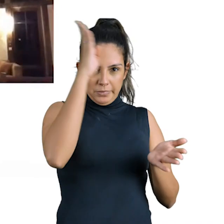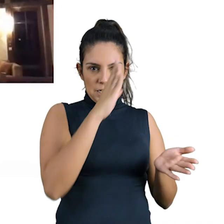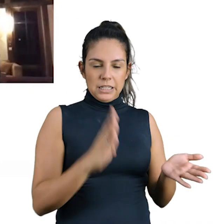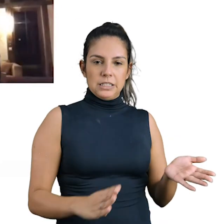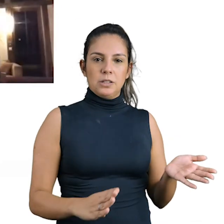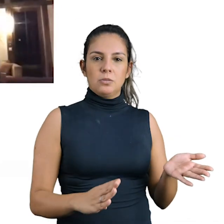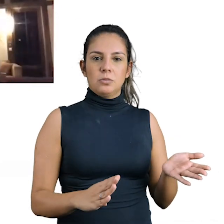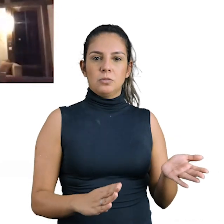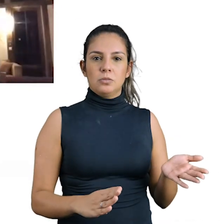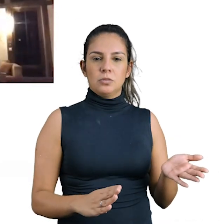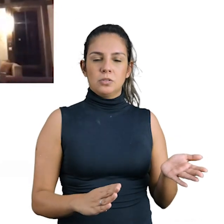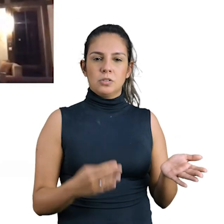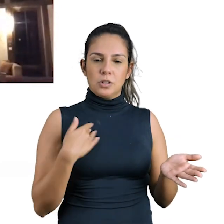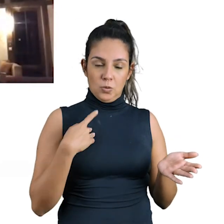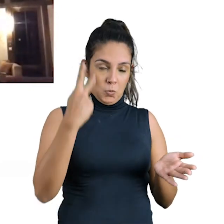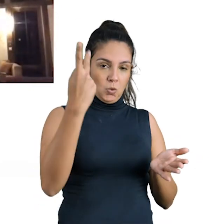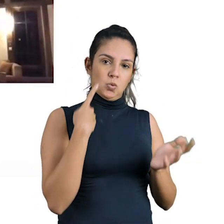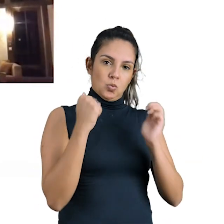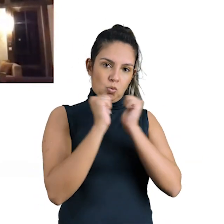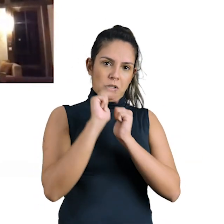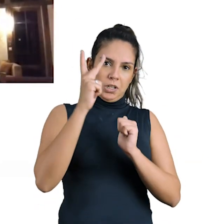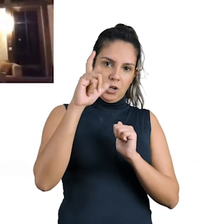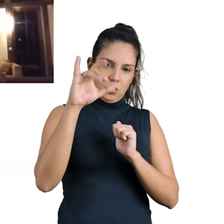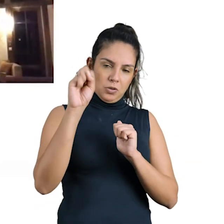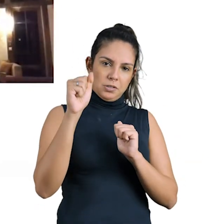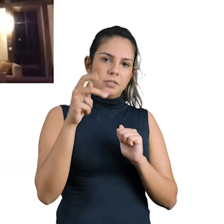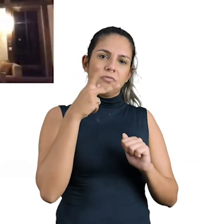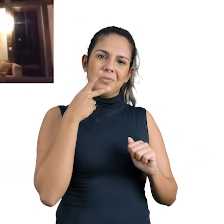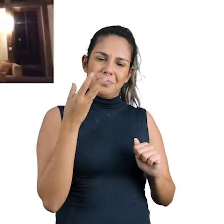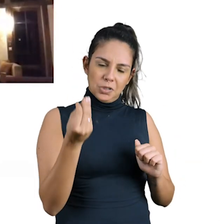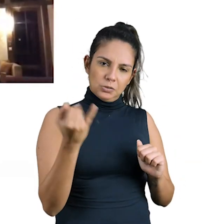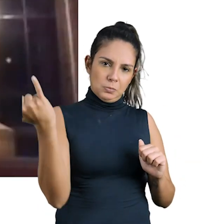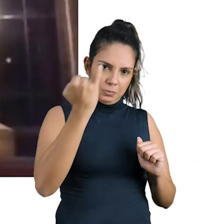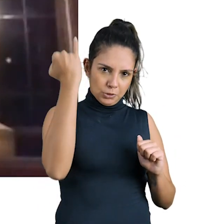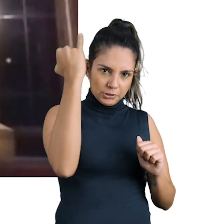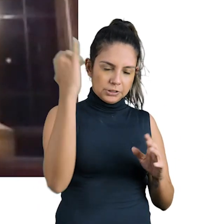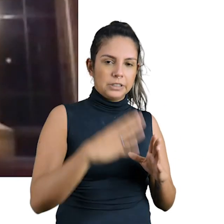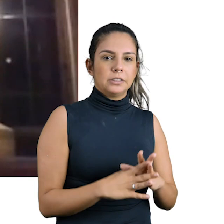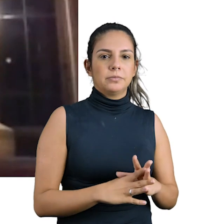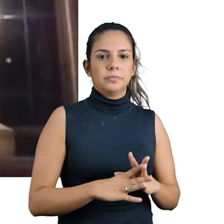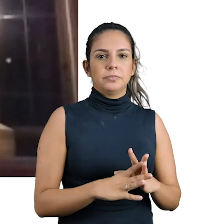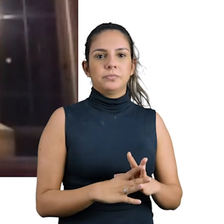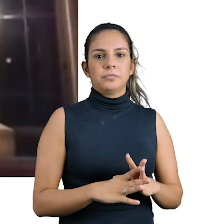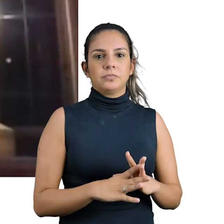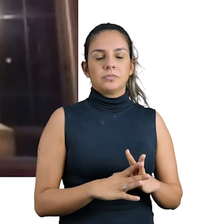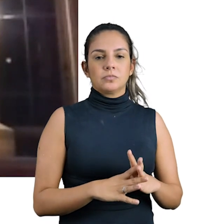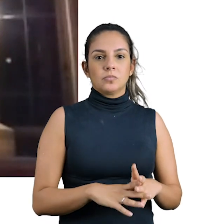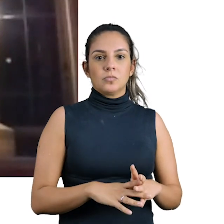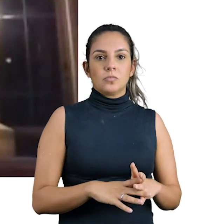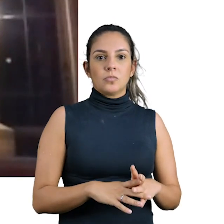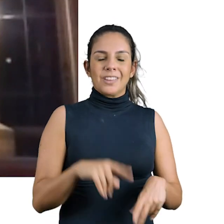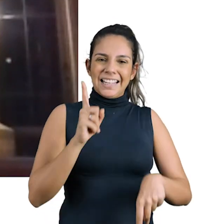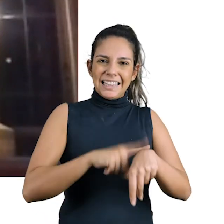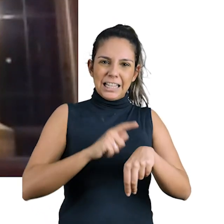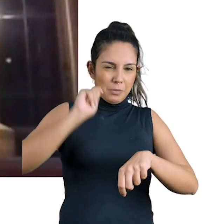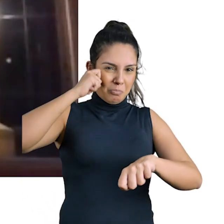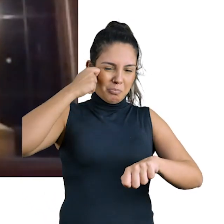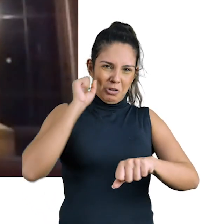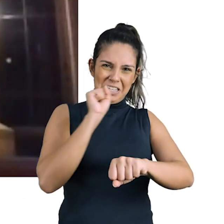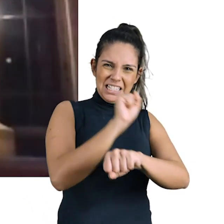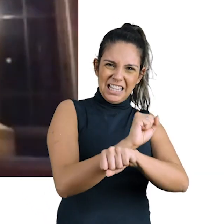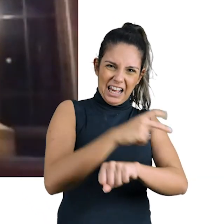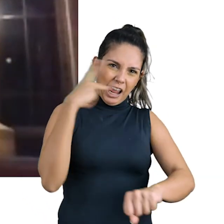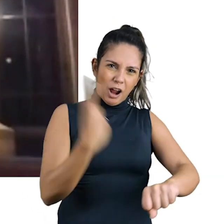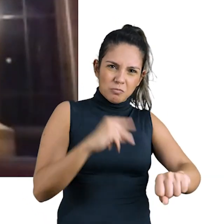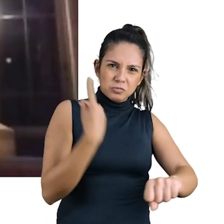uma biografia, eu e a Heloísa dizemos, e eu acho que isso é muito importante, que o sistema escravocrata no Brasil não foi só uma